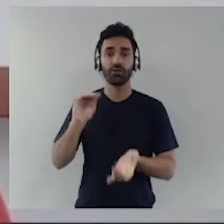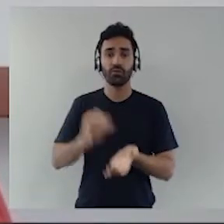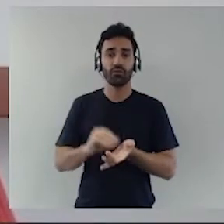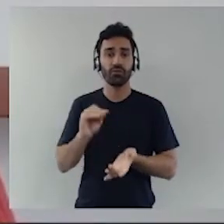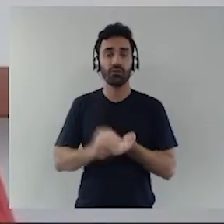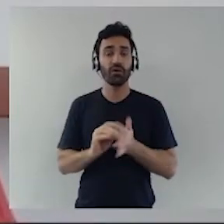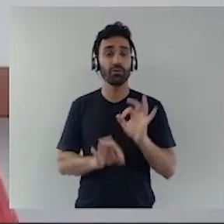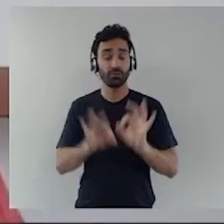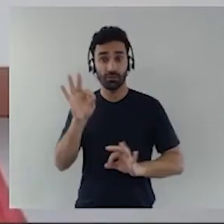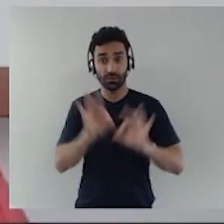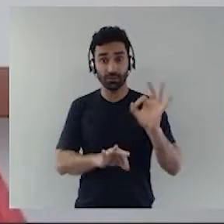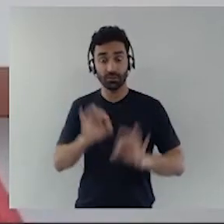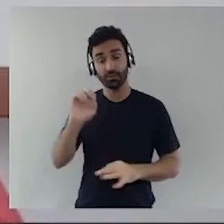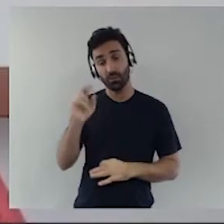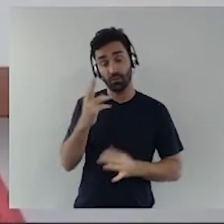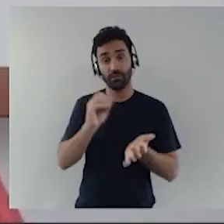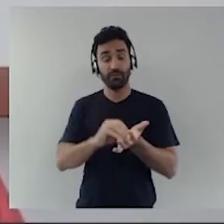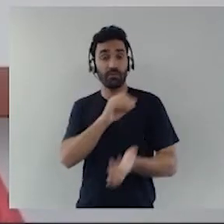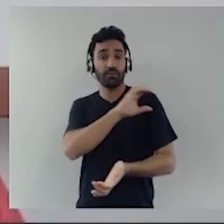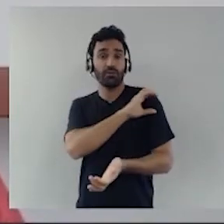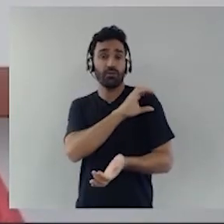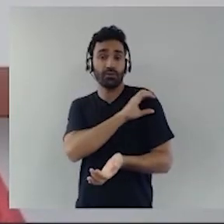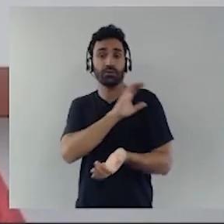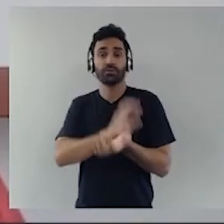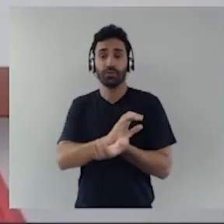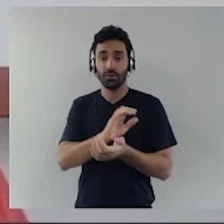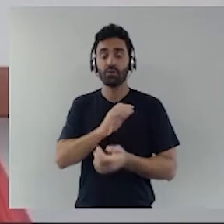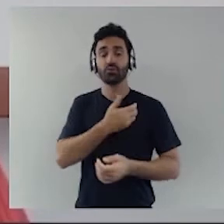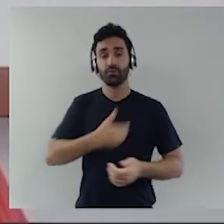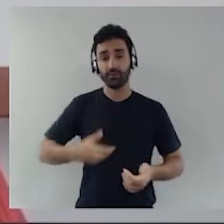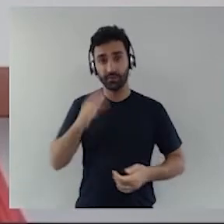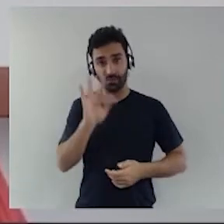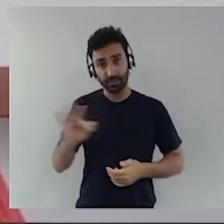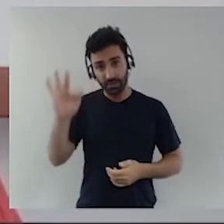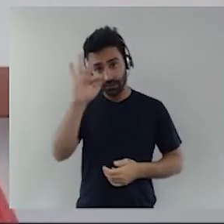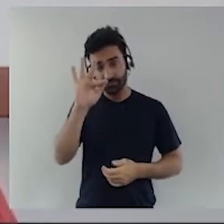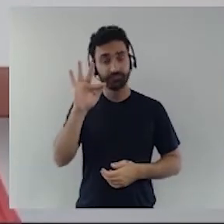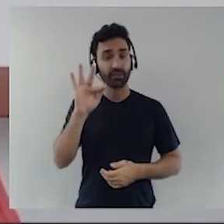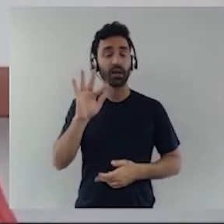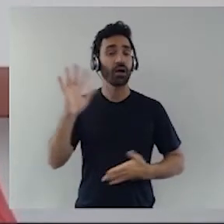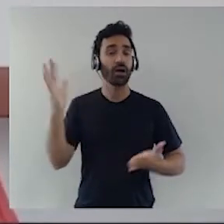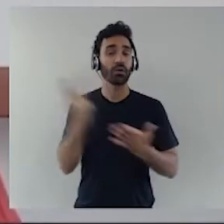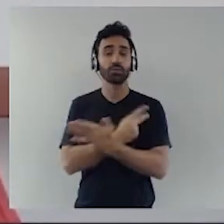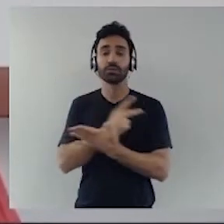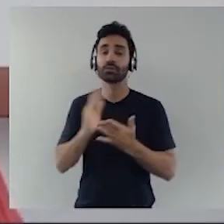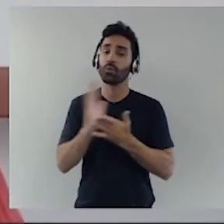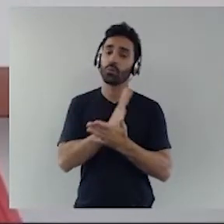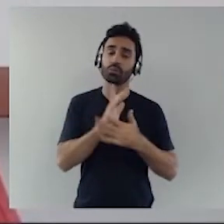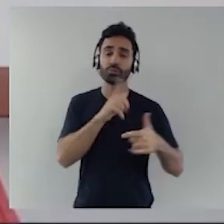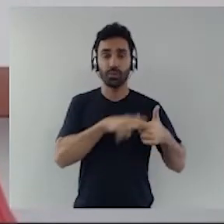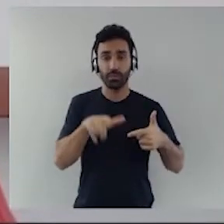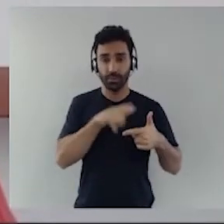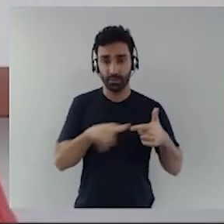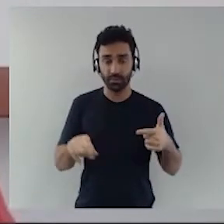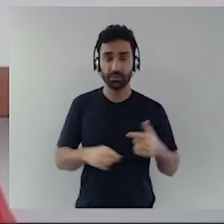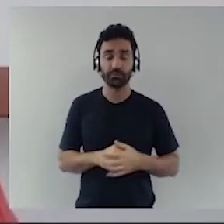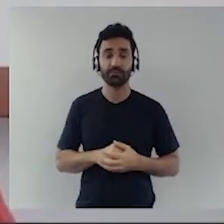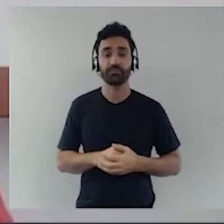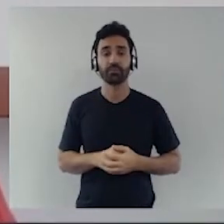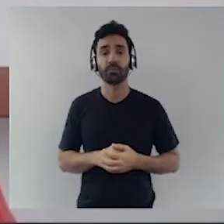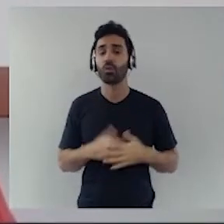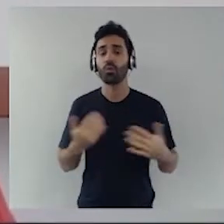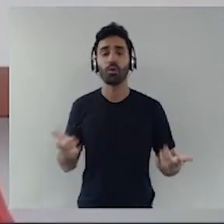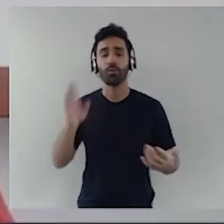realização ou de coordenação da união federal gerou alguns conflitos e um dos